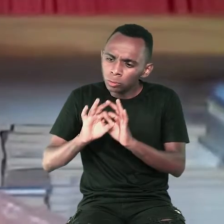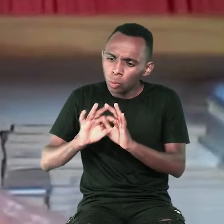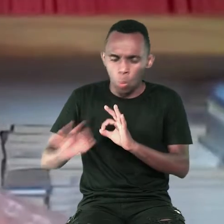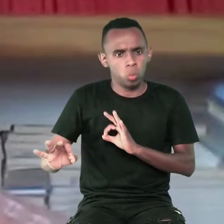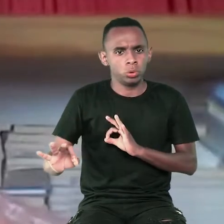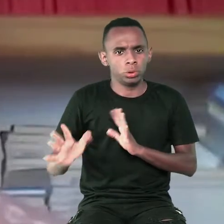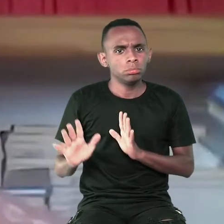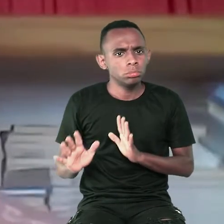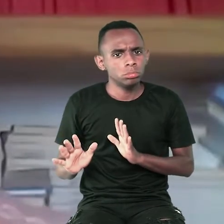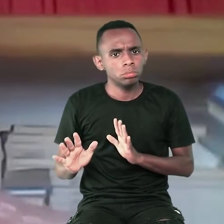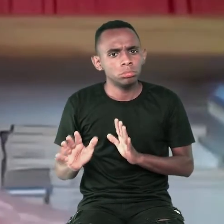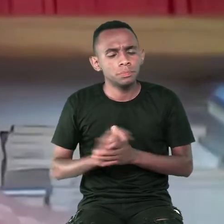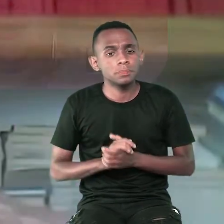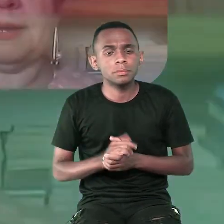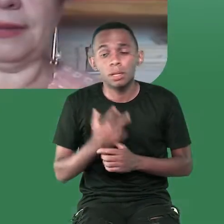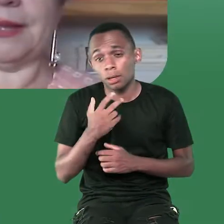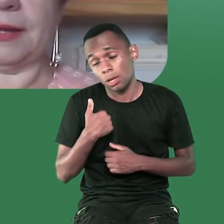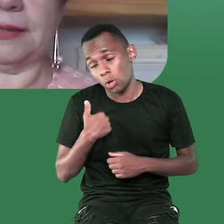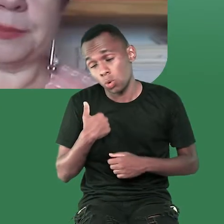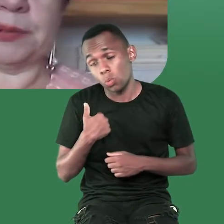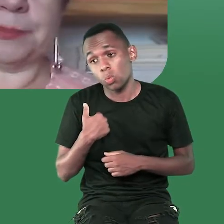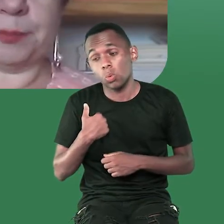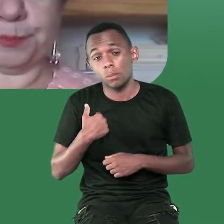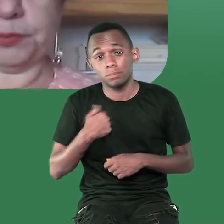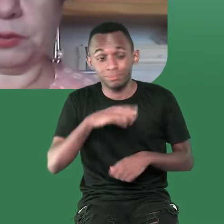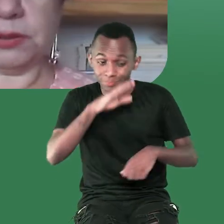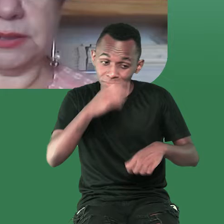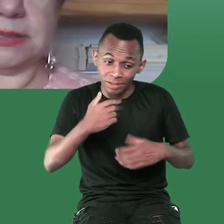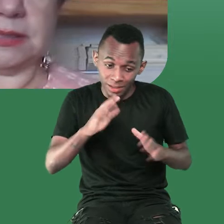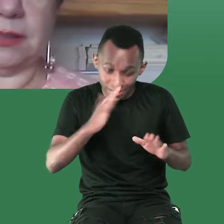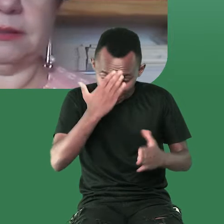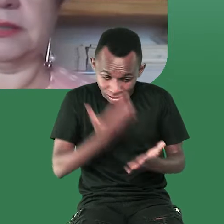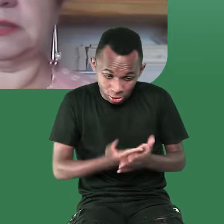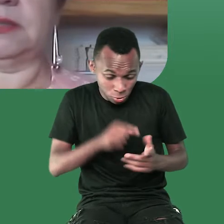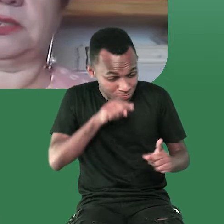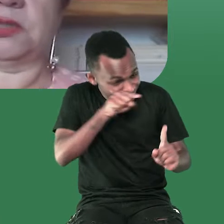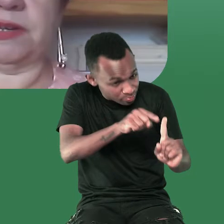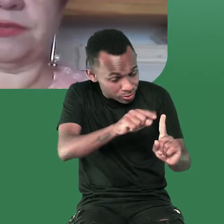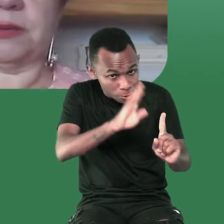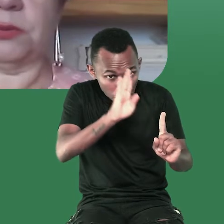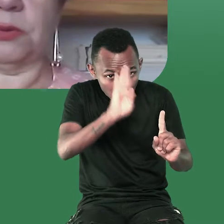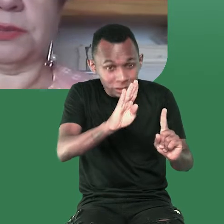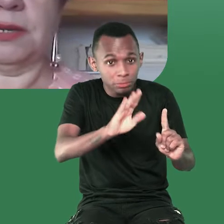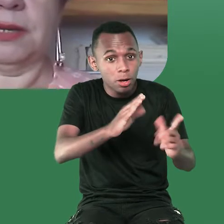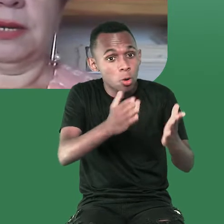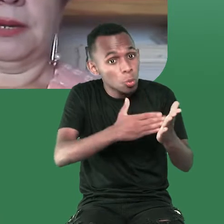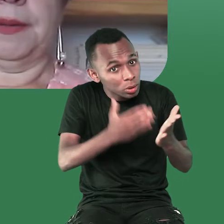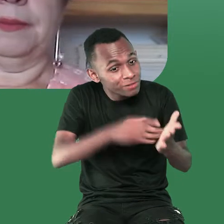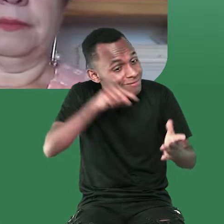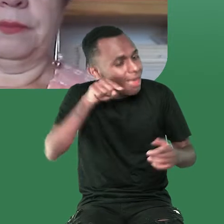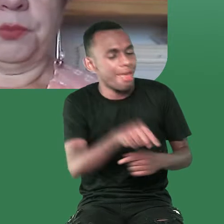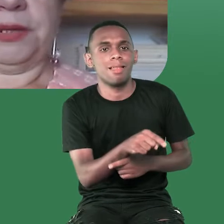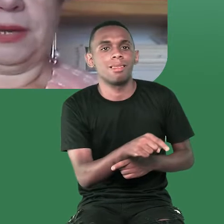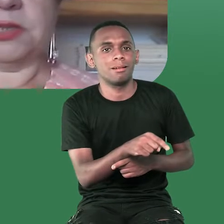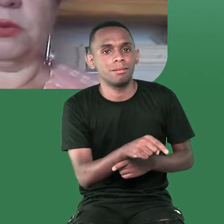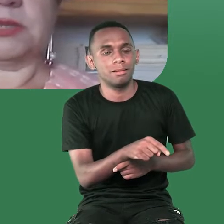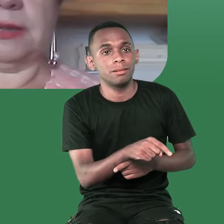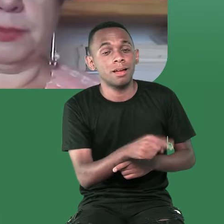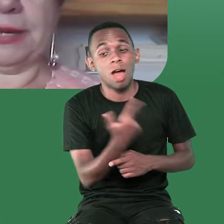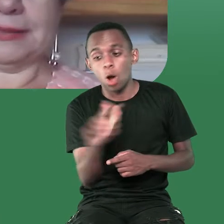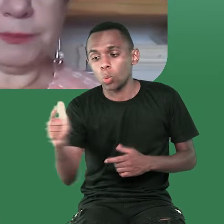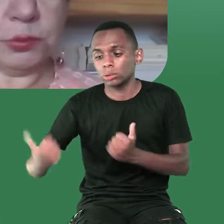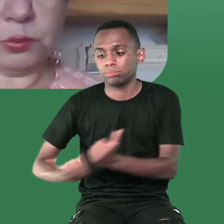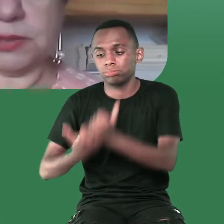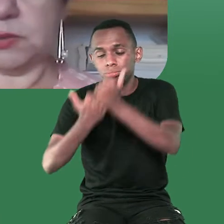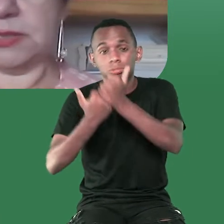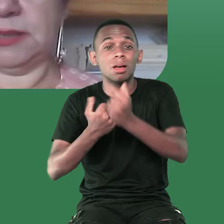assim. Para mim, o livro é dela, da protagonista, né? E assim, a gente não vai falar o nome, porque ela